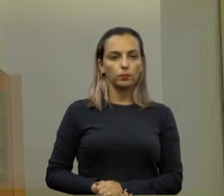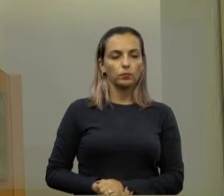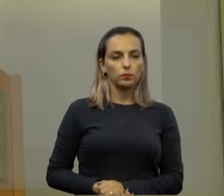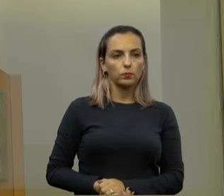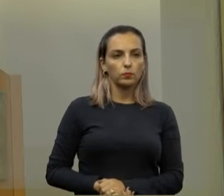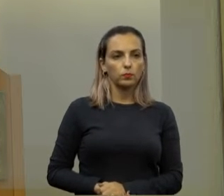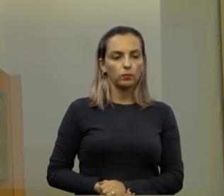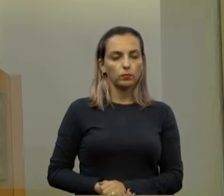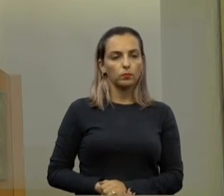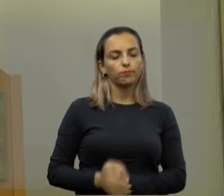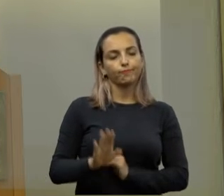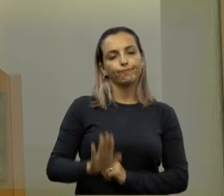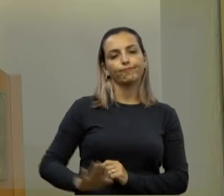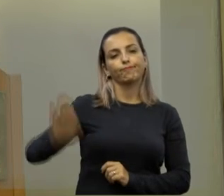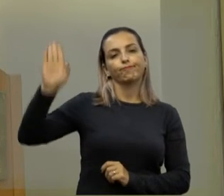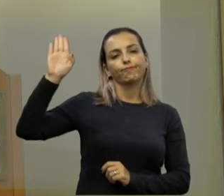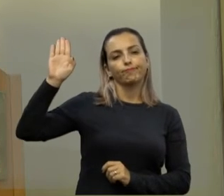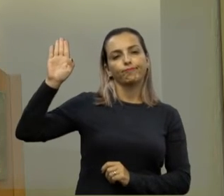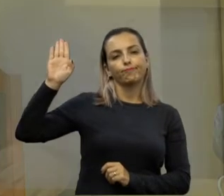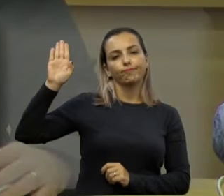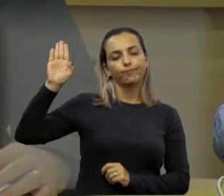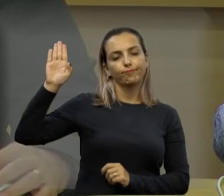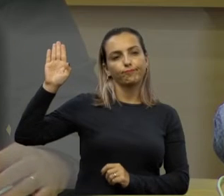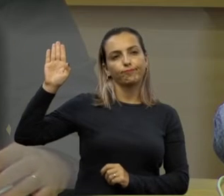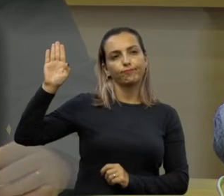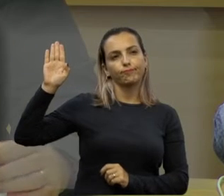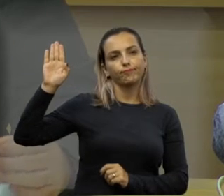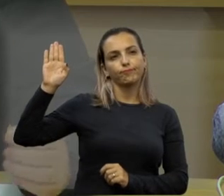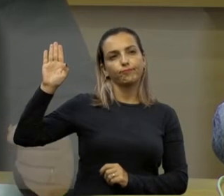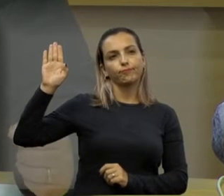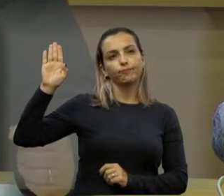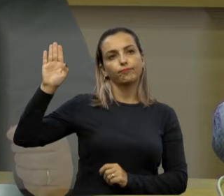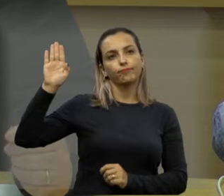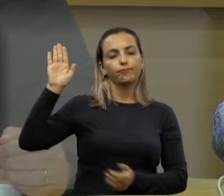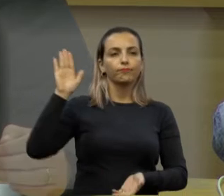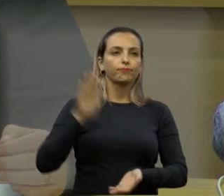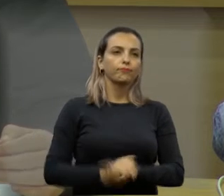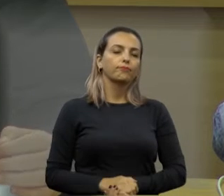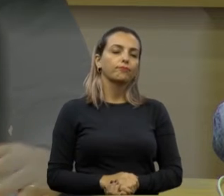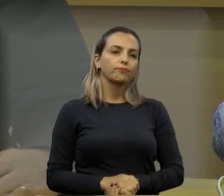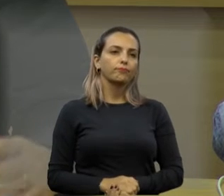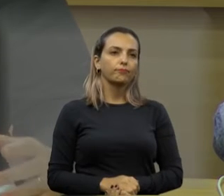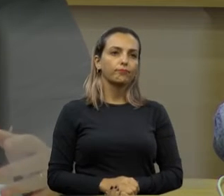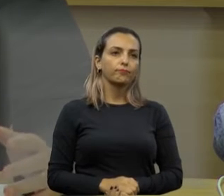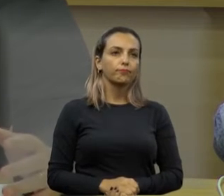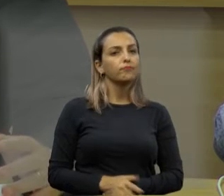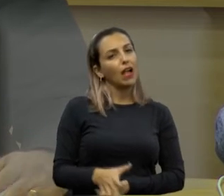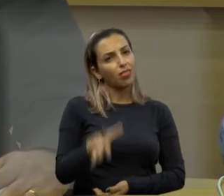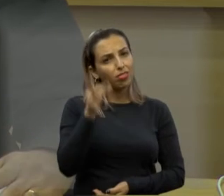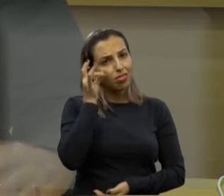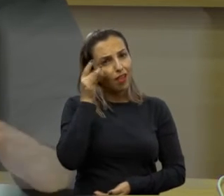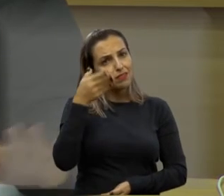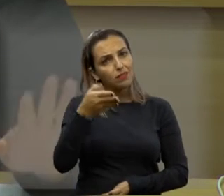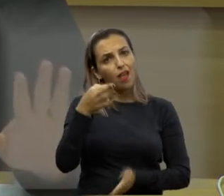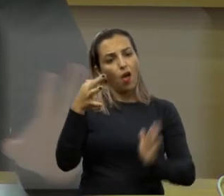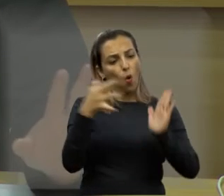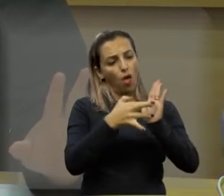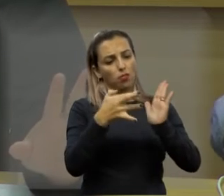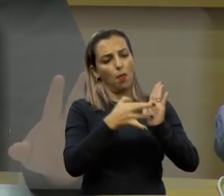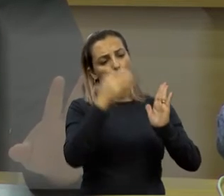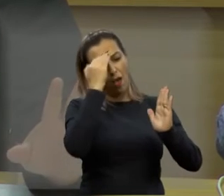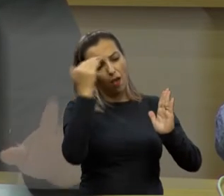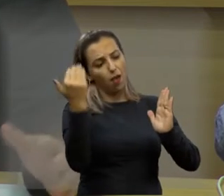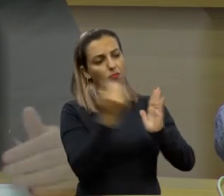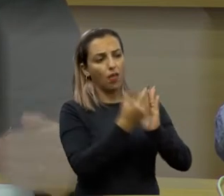gente questão de ordem e eu acho que a gente precisa começar a prestar atenção no Regimento com